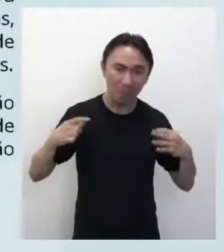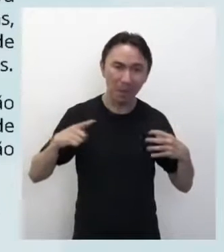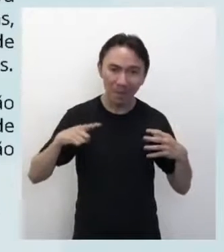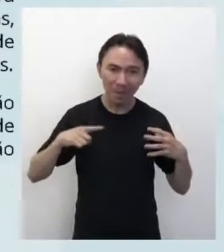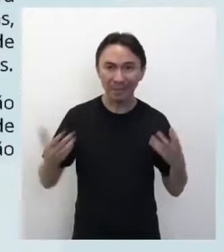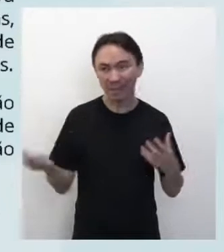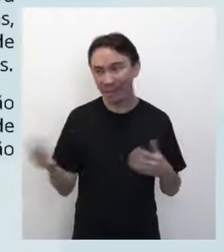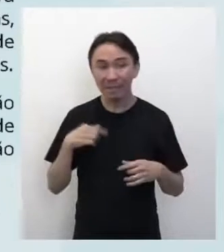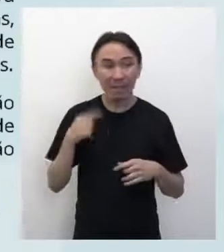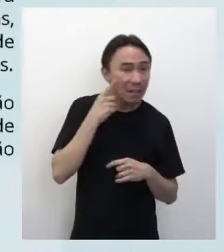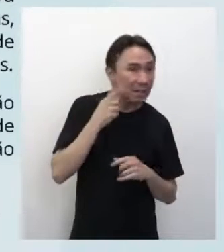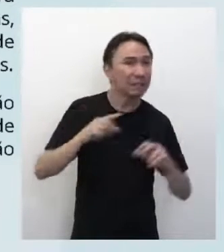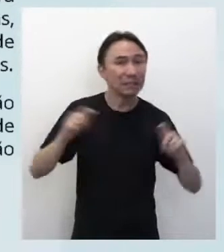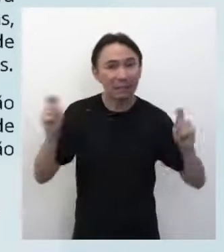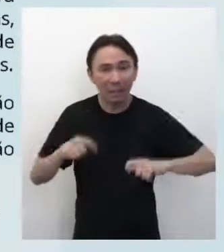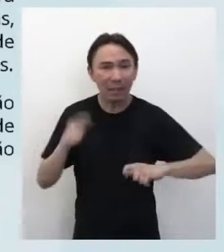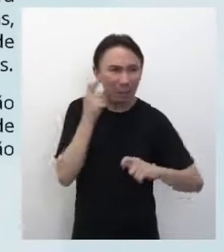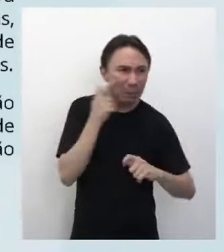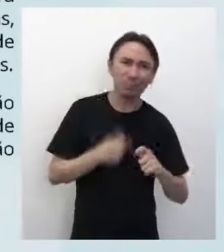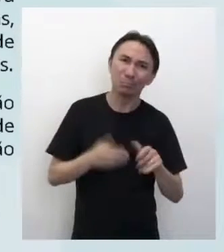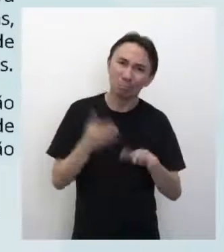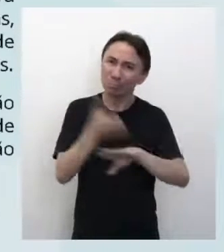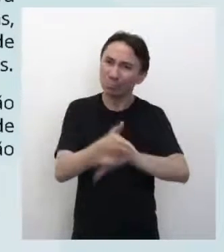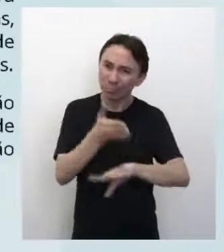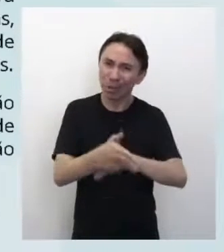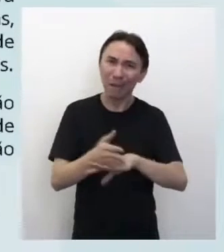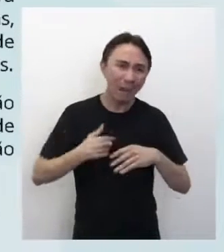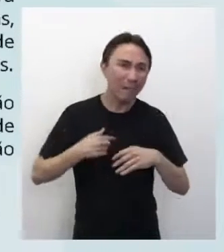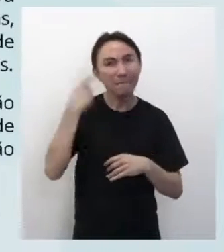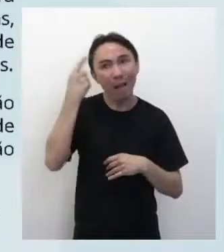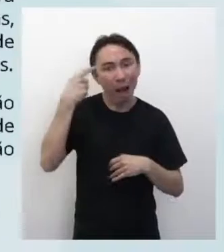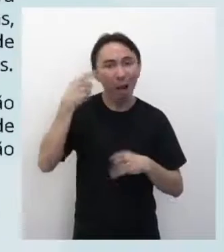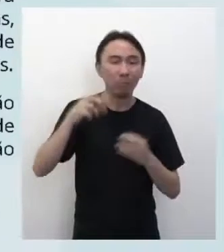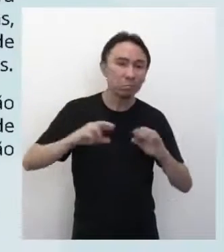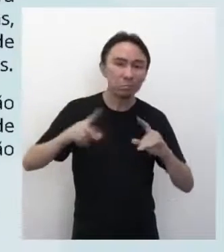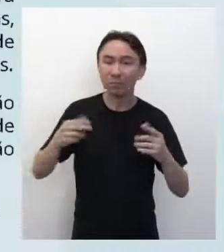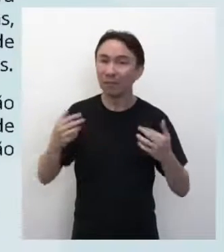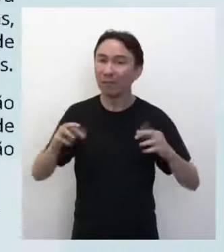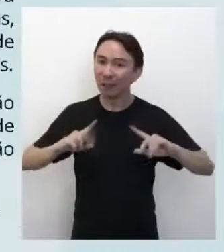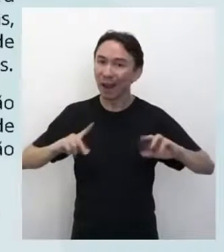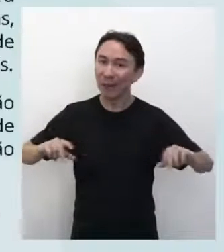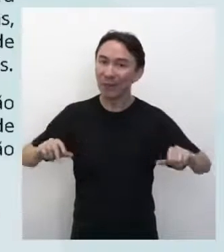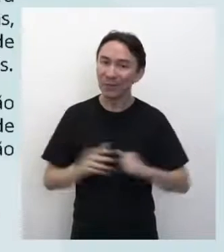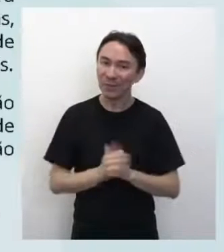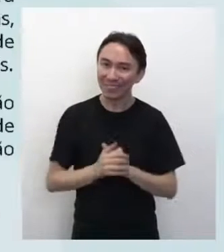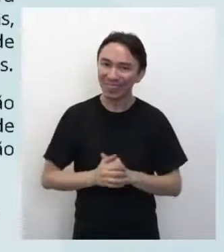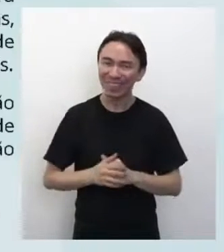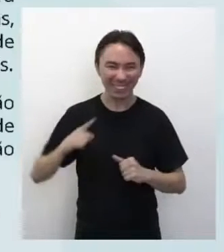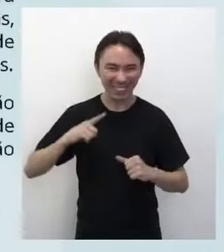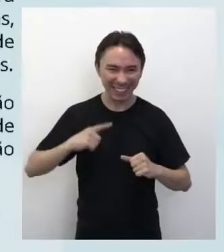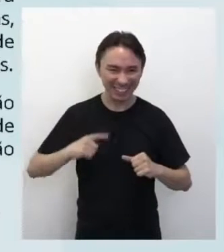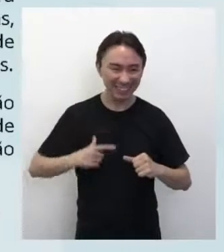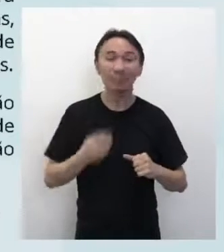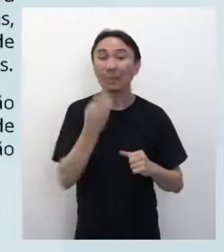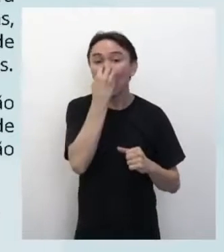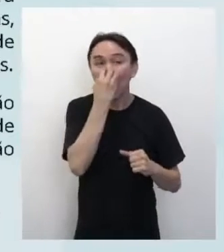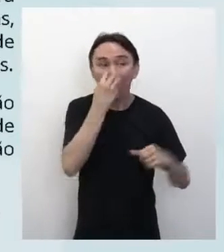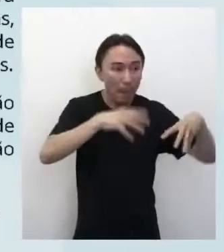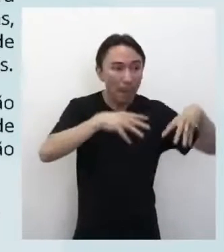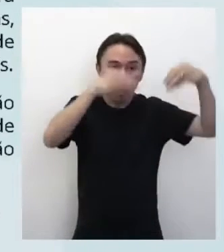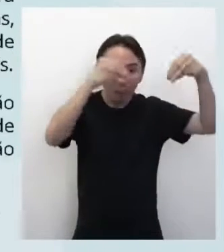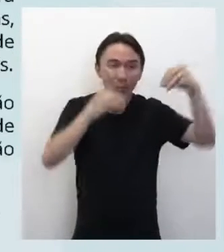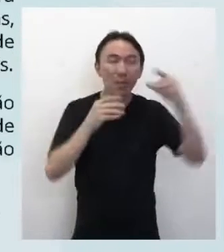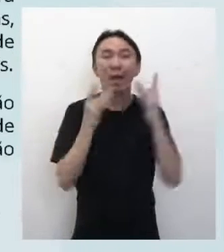sua participação em vários papéis. Aqui a gente já está falando um pouco do circo-teatro, e no slide anterior a gente falou do circo,